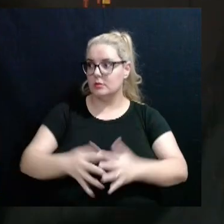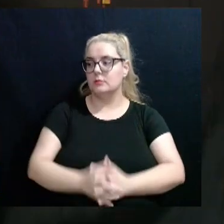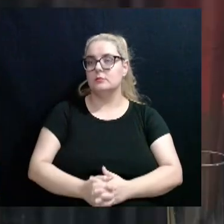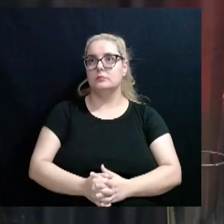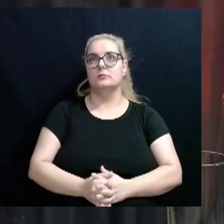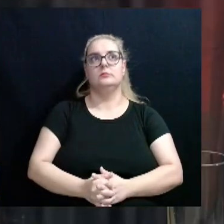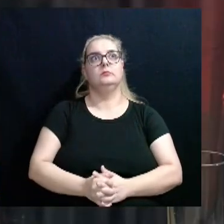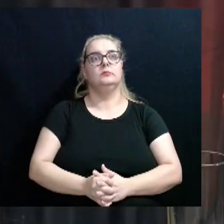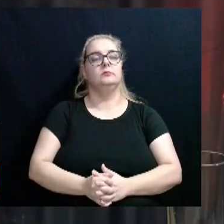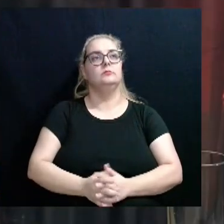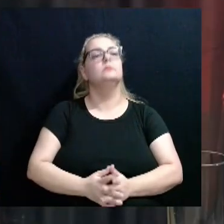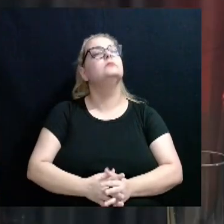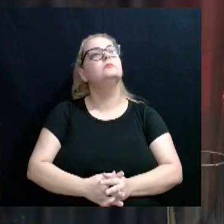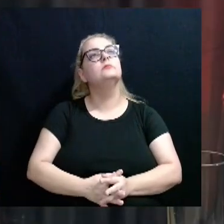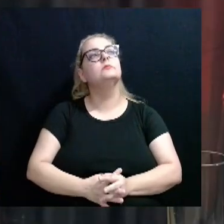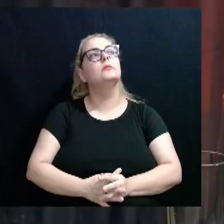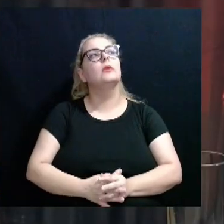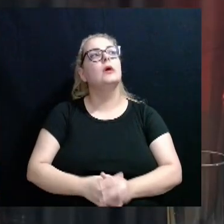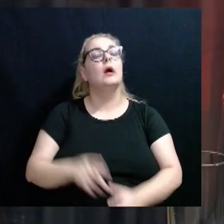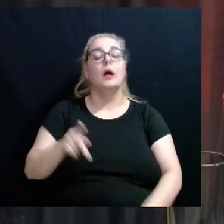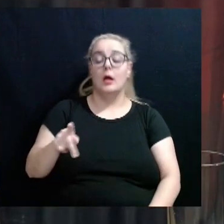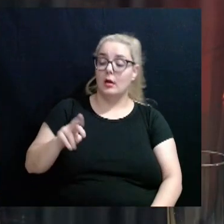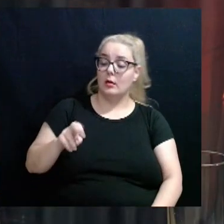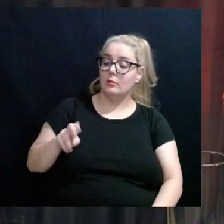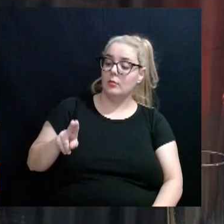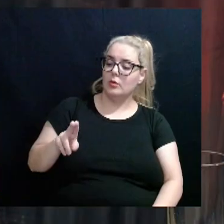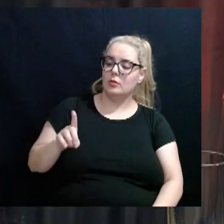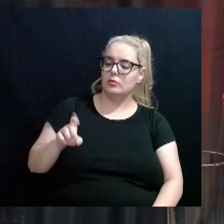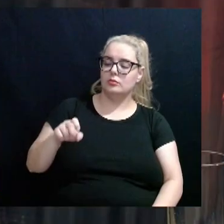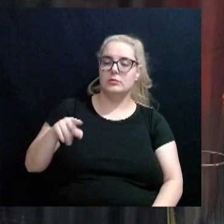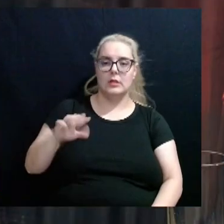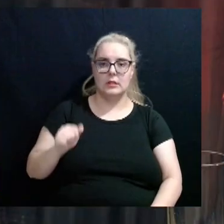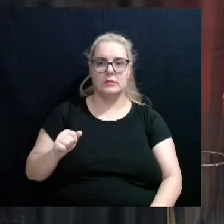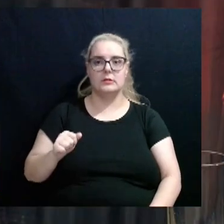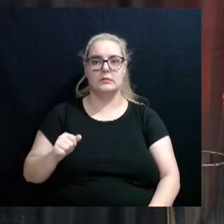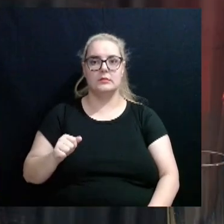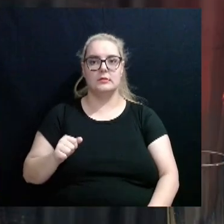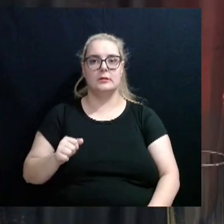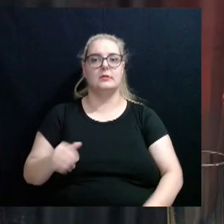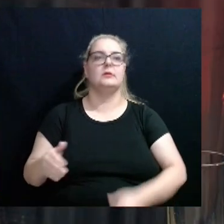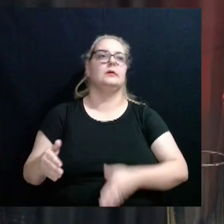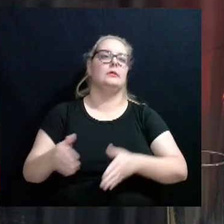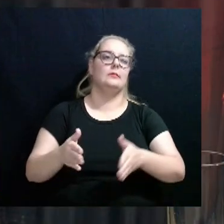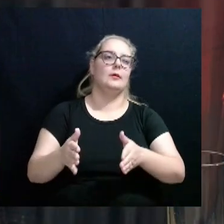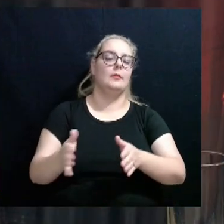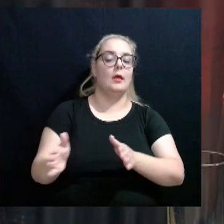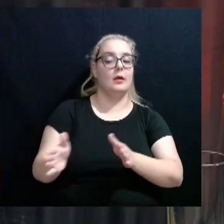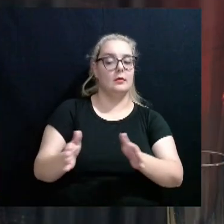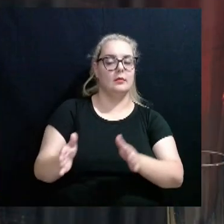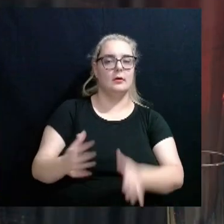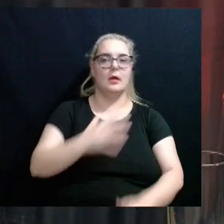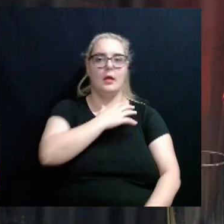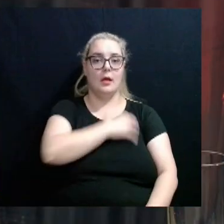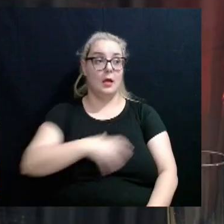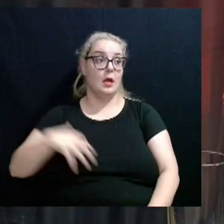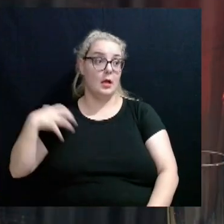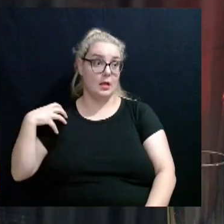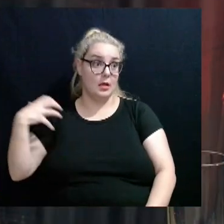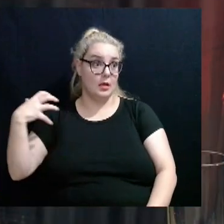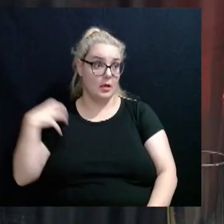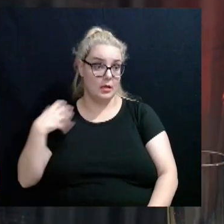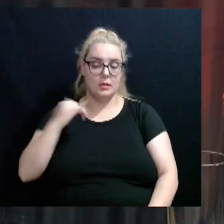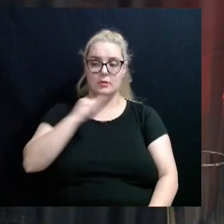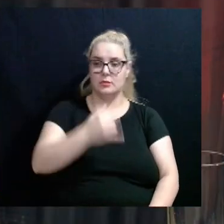A prudência, o caminho do meio, né, Aristóteles dizia que a virtude está sempre no